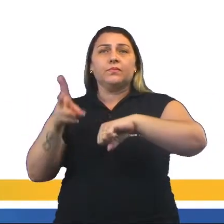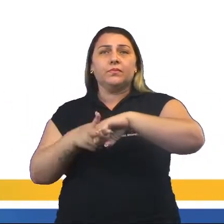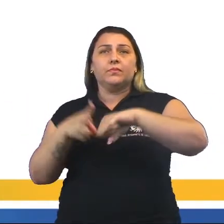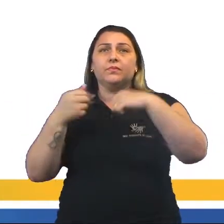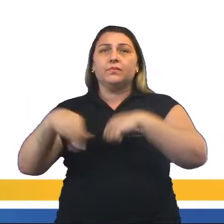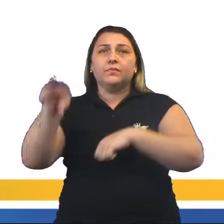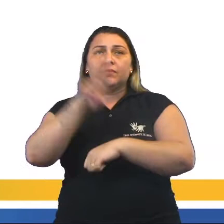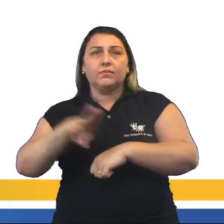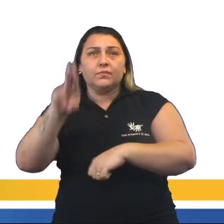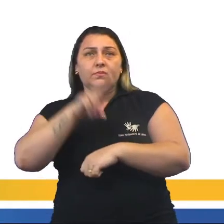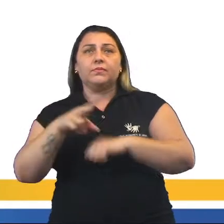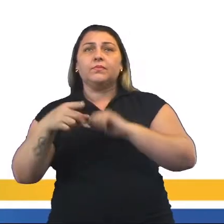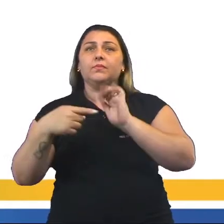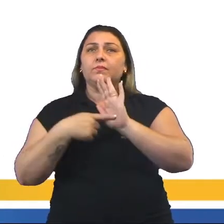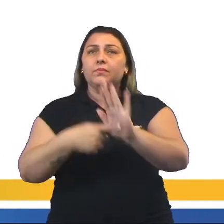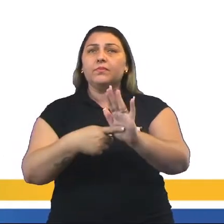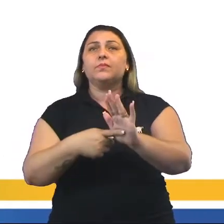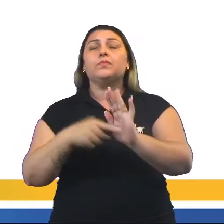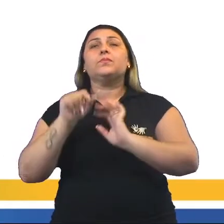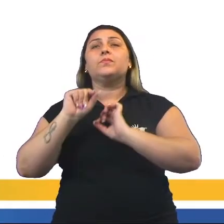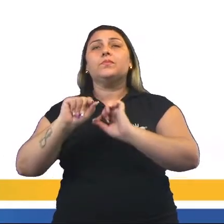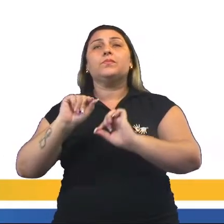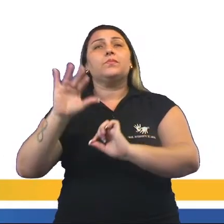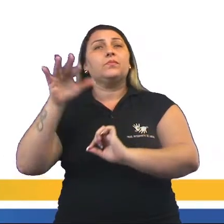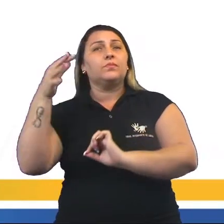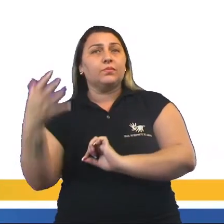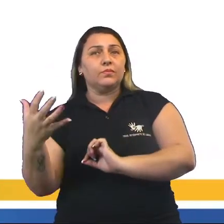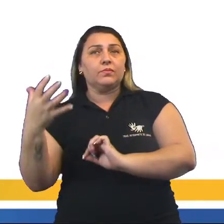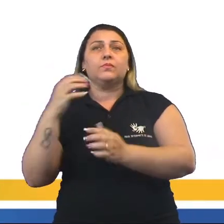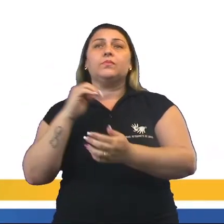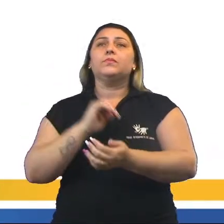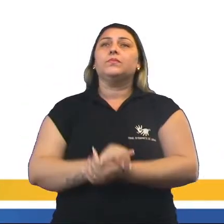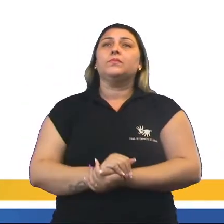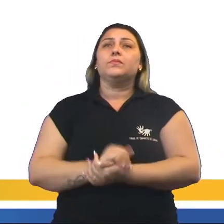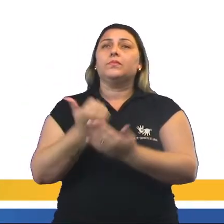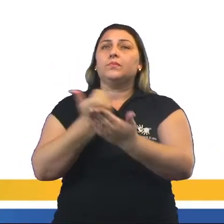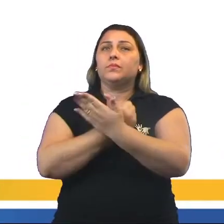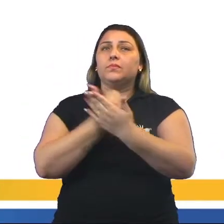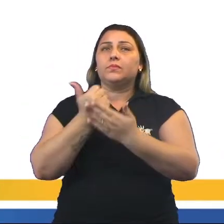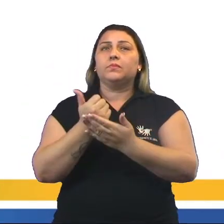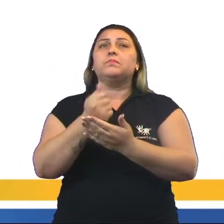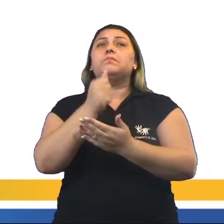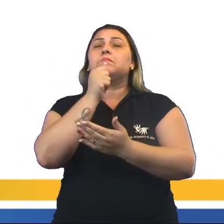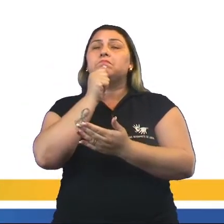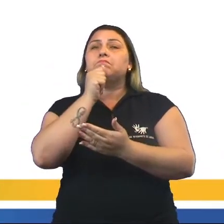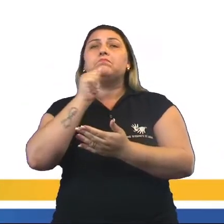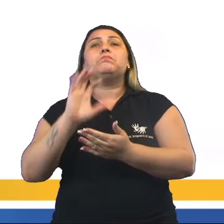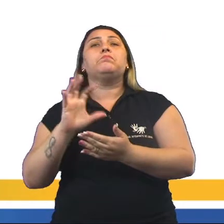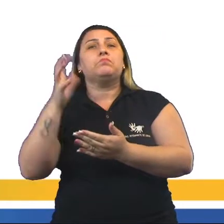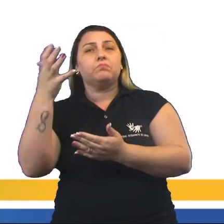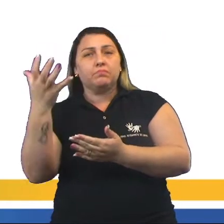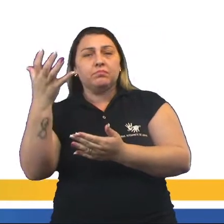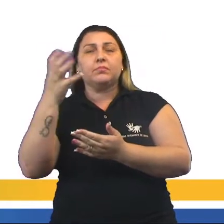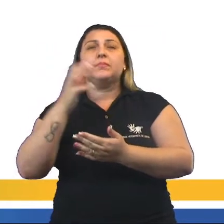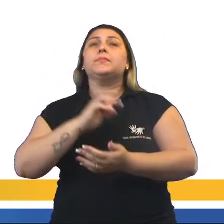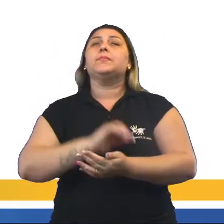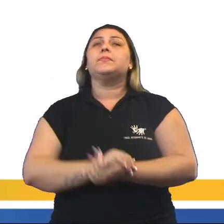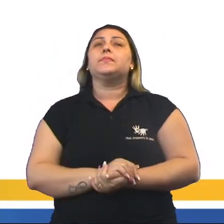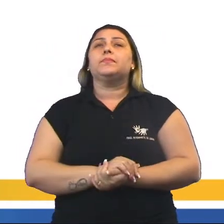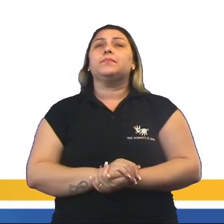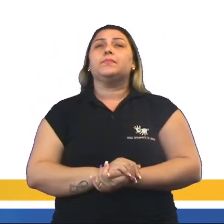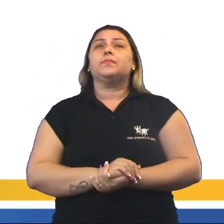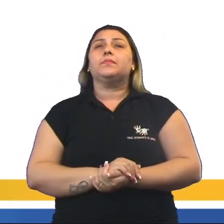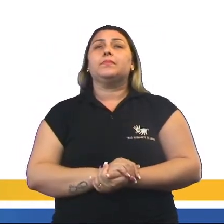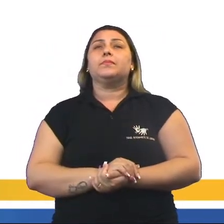verbal que deve ser usado para expressar uma situação que está em progresso, ou seja, uma ação que ainda está